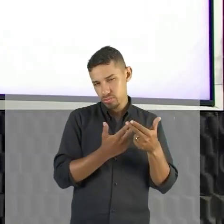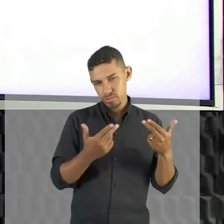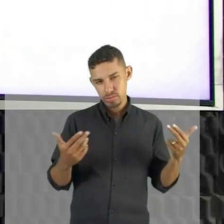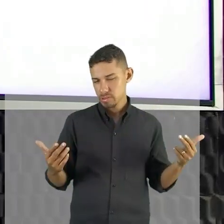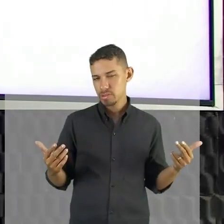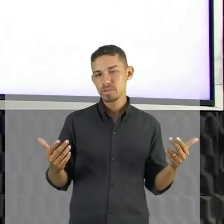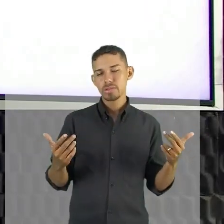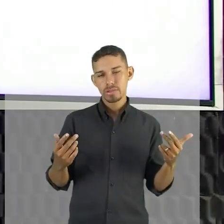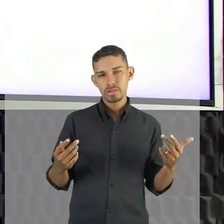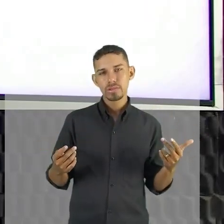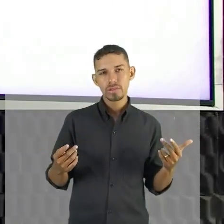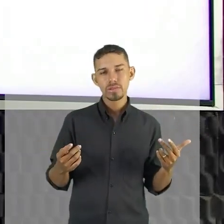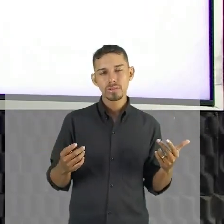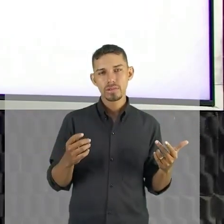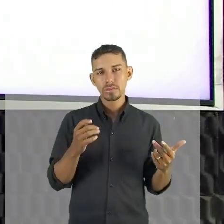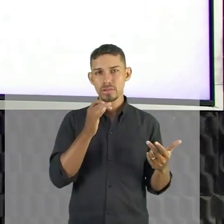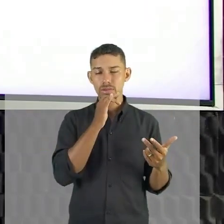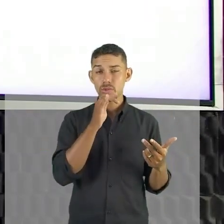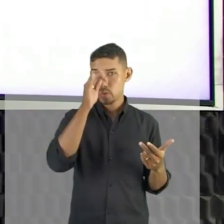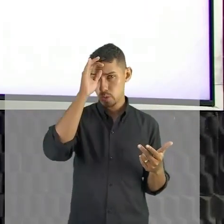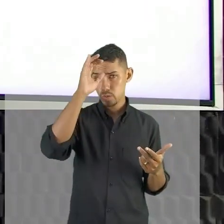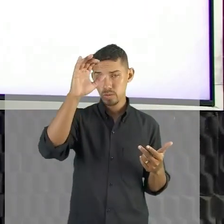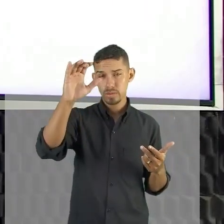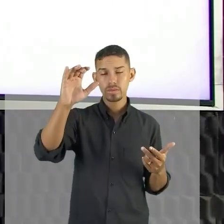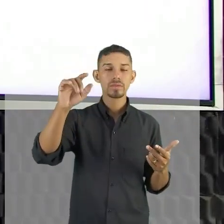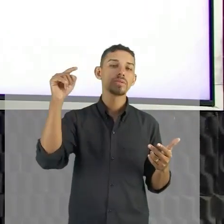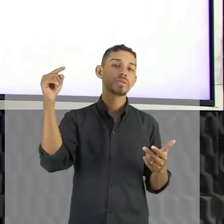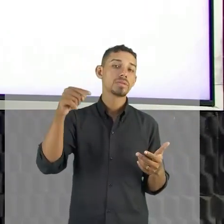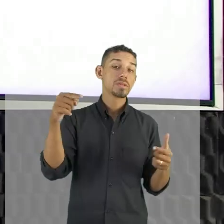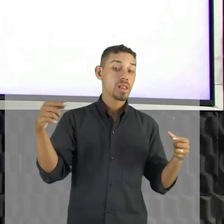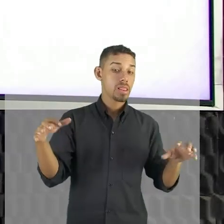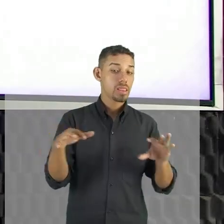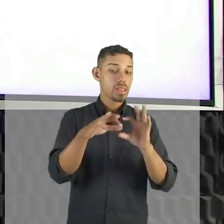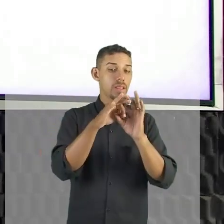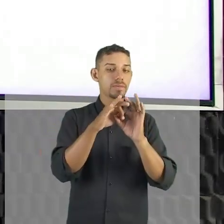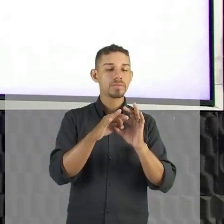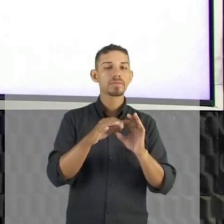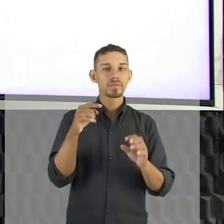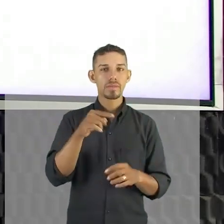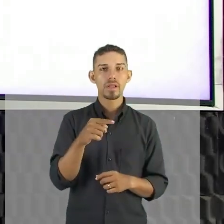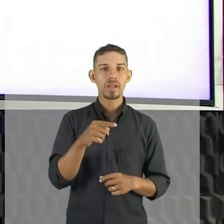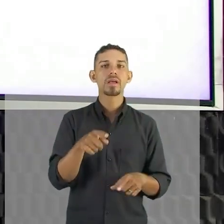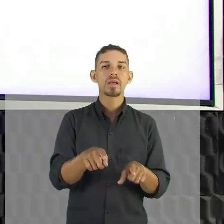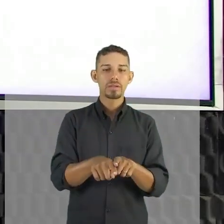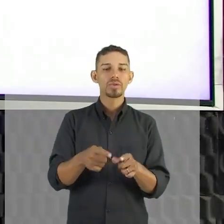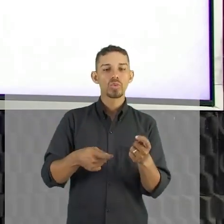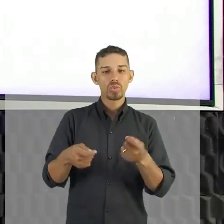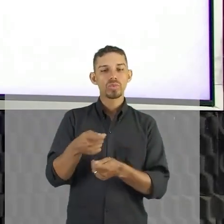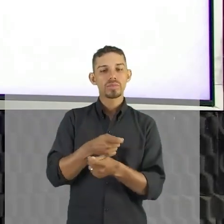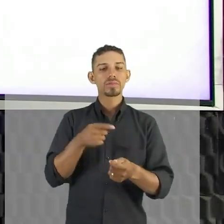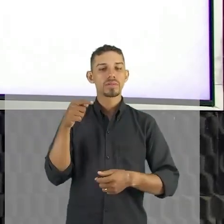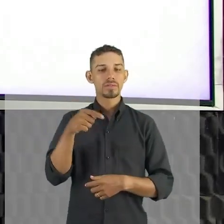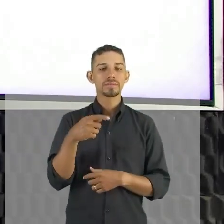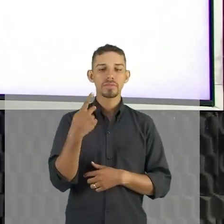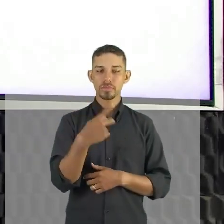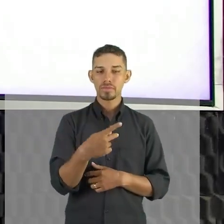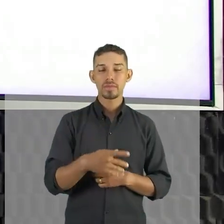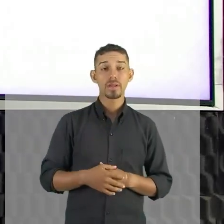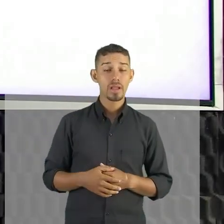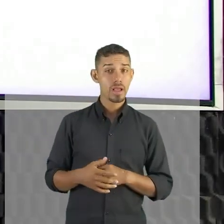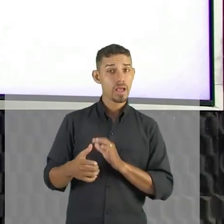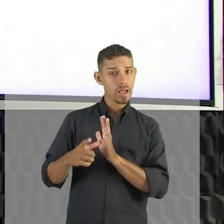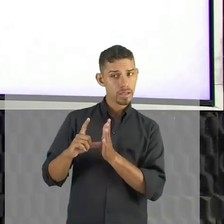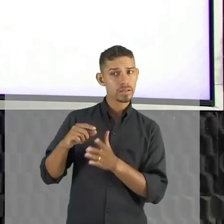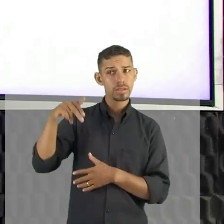né, de cultura, ele está muito ligado à expansão também econômica daquele lugar. Então, antes você tinha